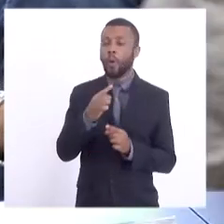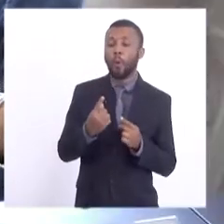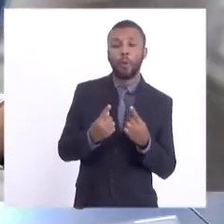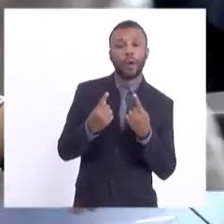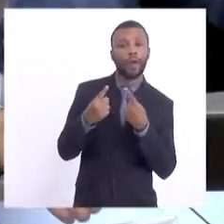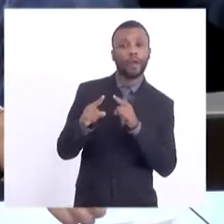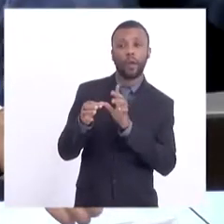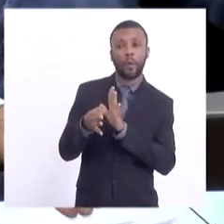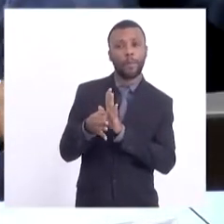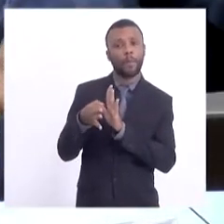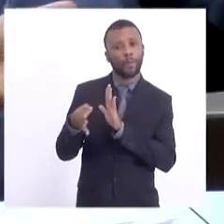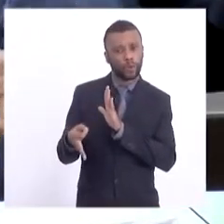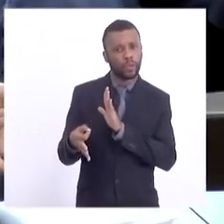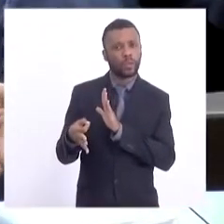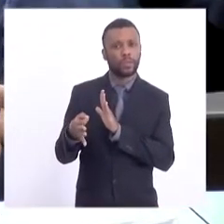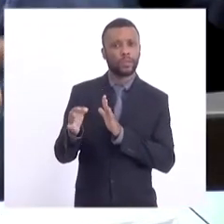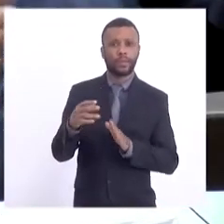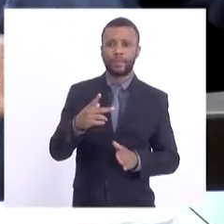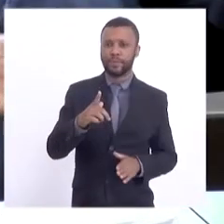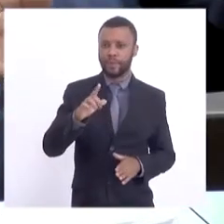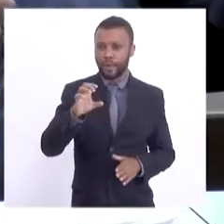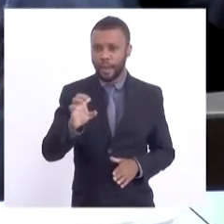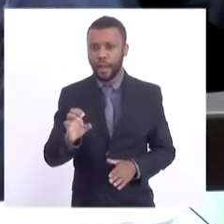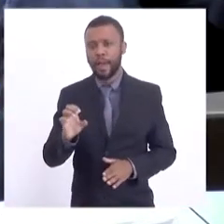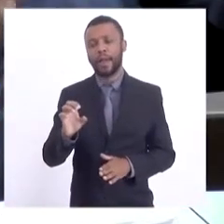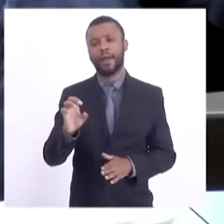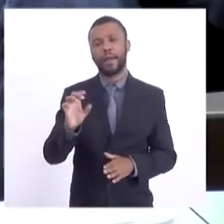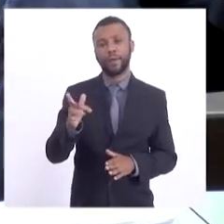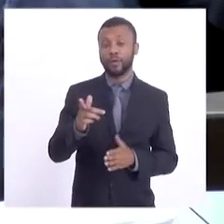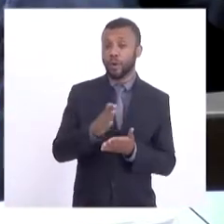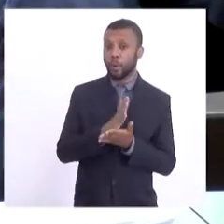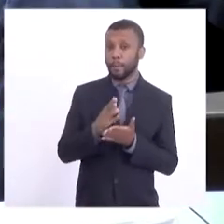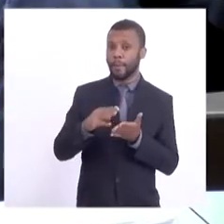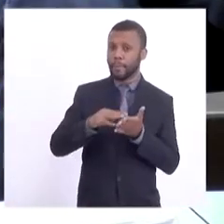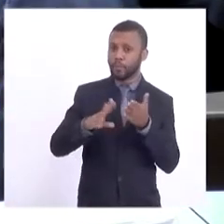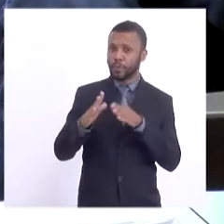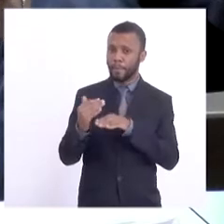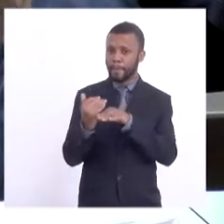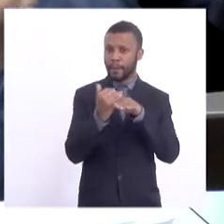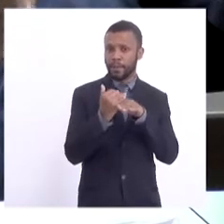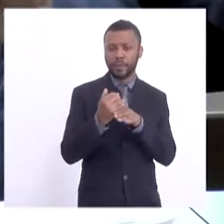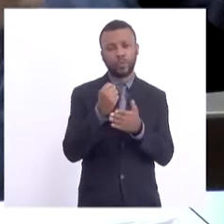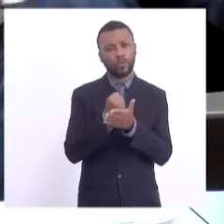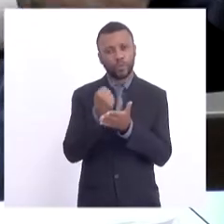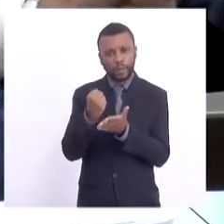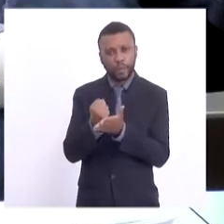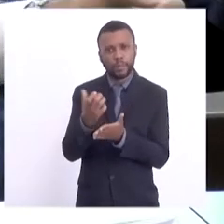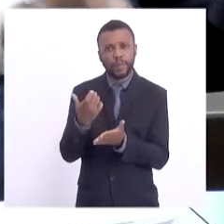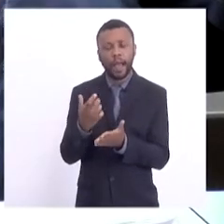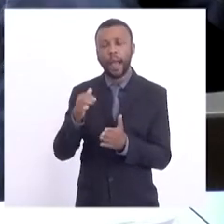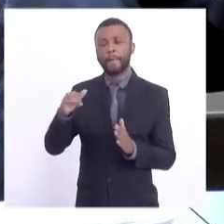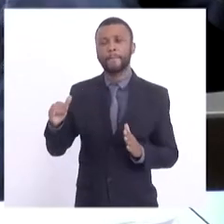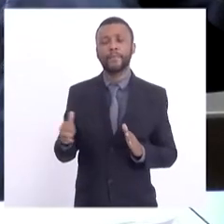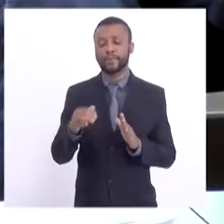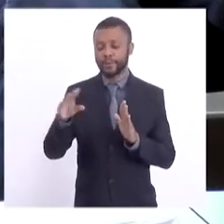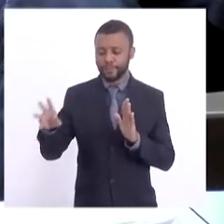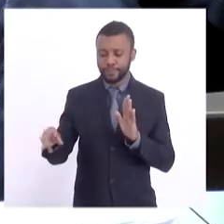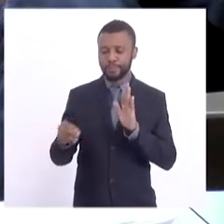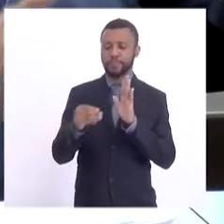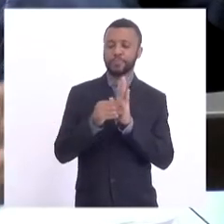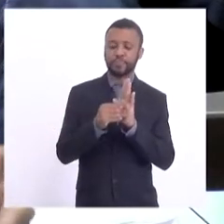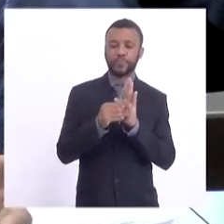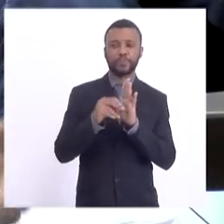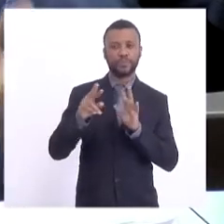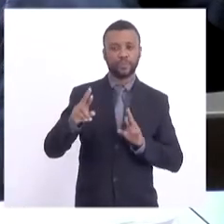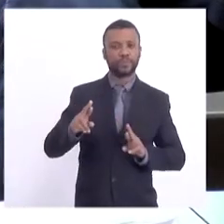da procuradoria-geral do estado já consolidado quando alguma minuta padrão de um contrato pretende usar uma cláusula diferente da